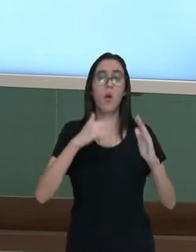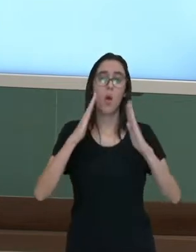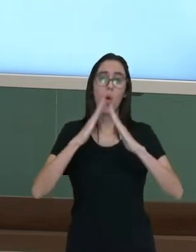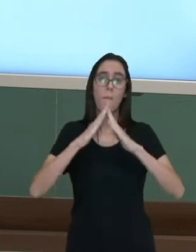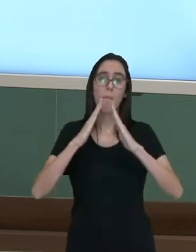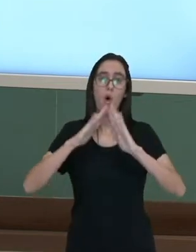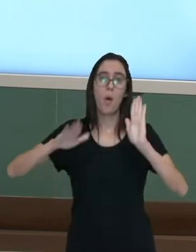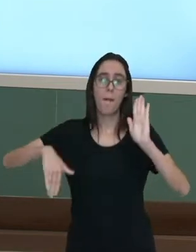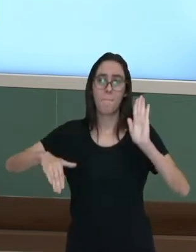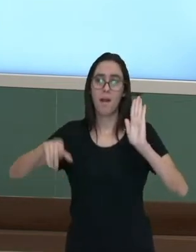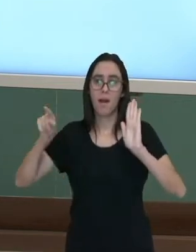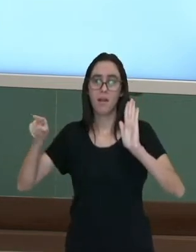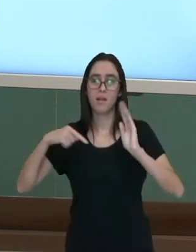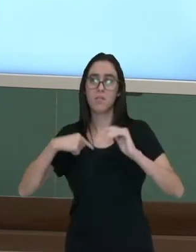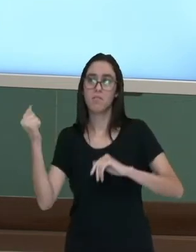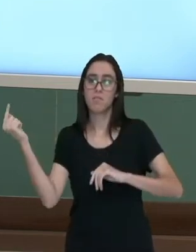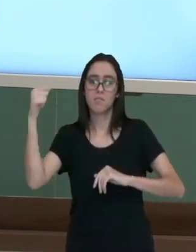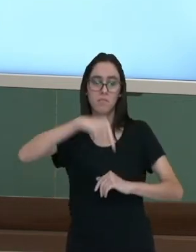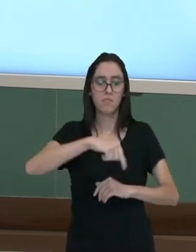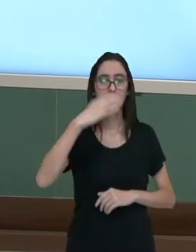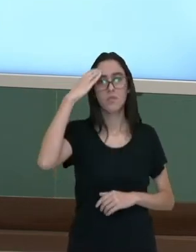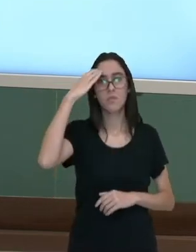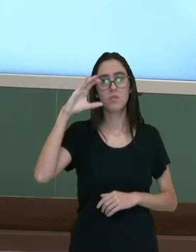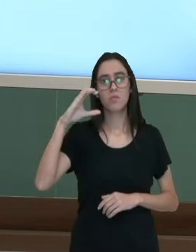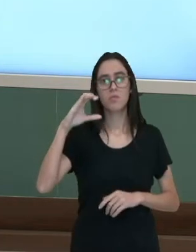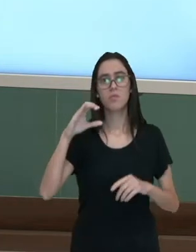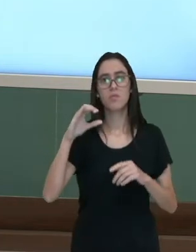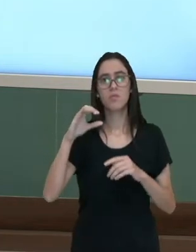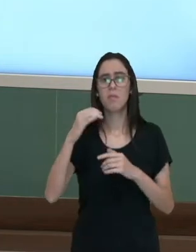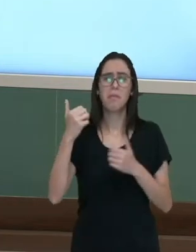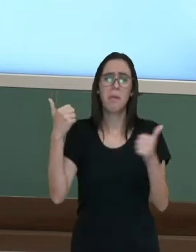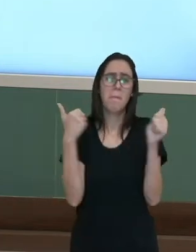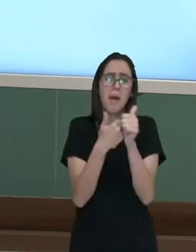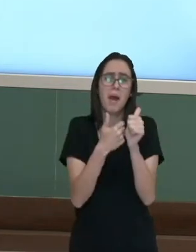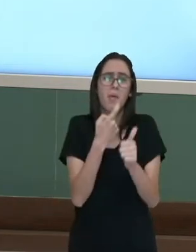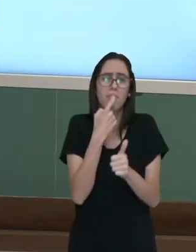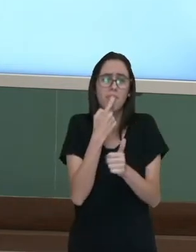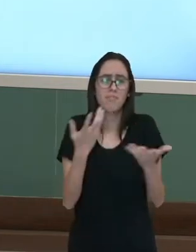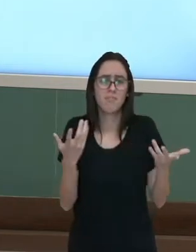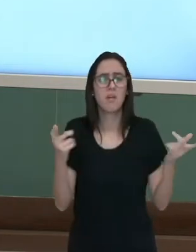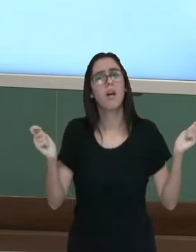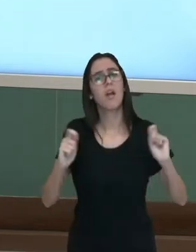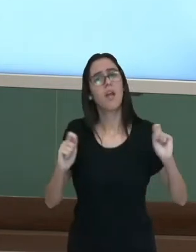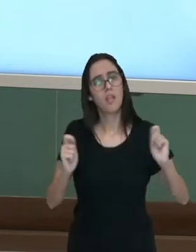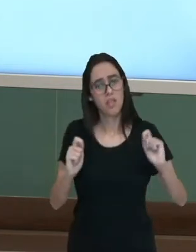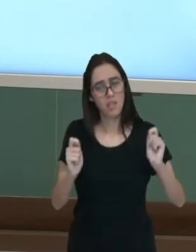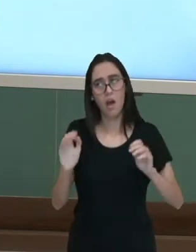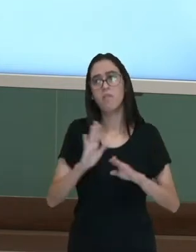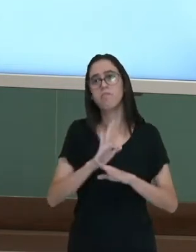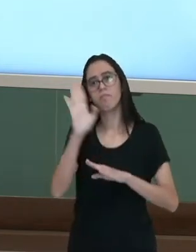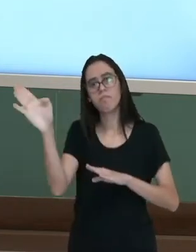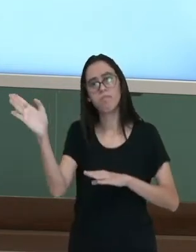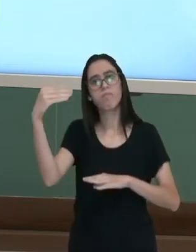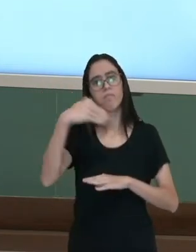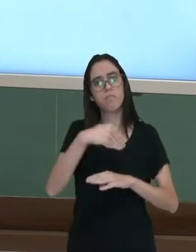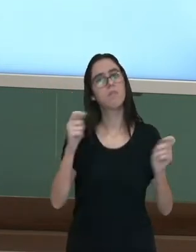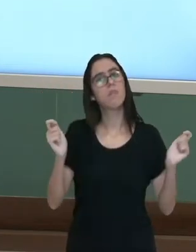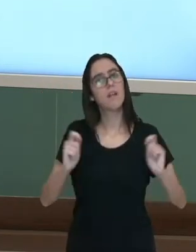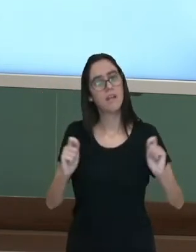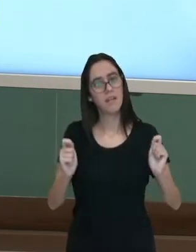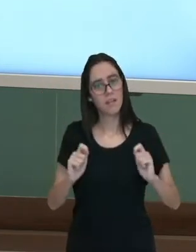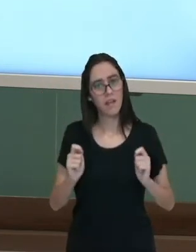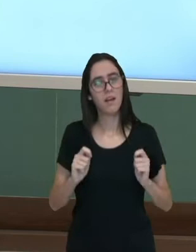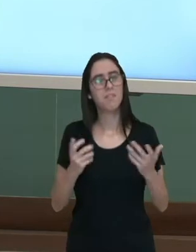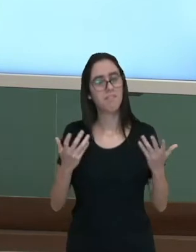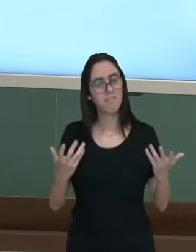litoral, e eu vou perceber que para 6.400 é quase nada. Né? Então, eu posso praticamente fazer um geralzão aí como